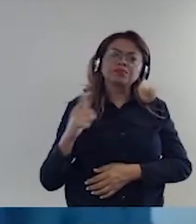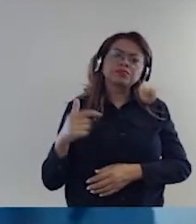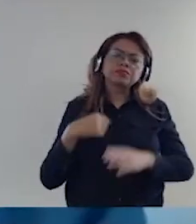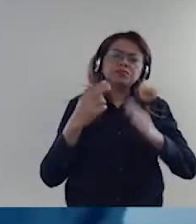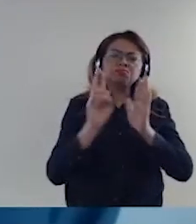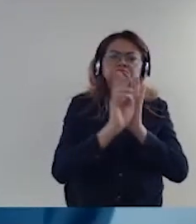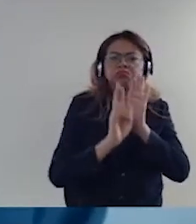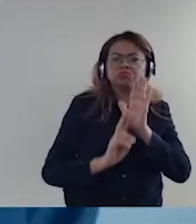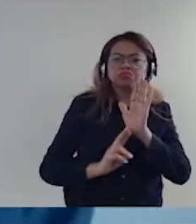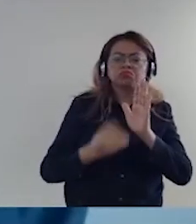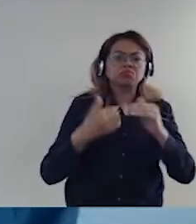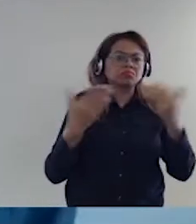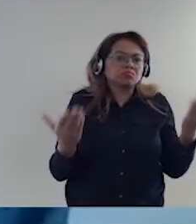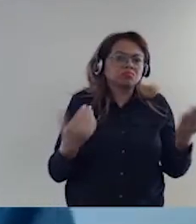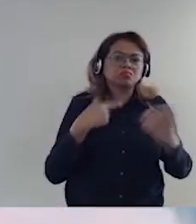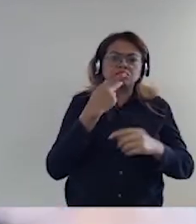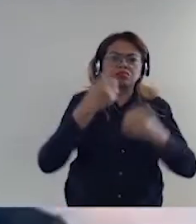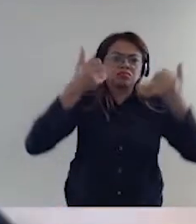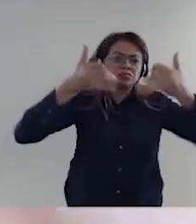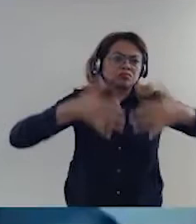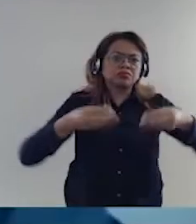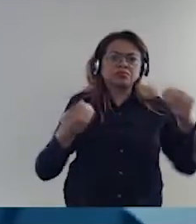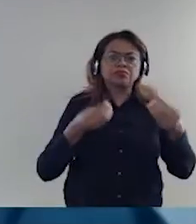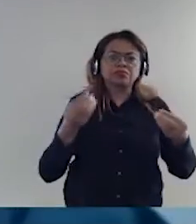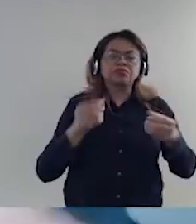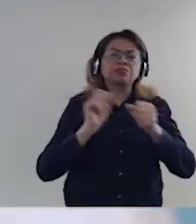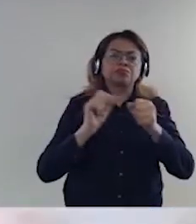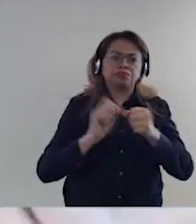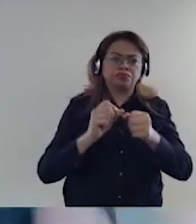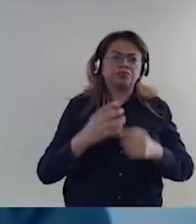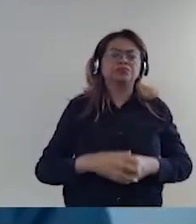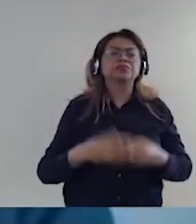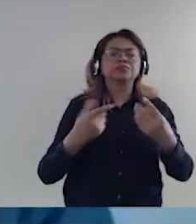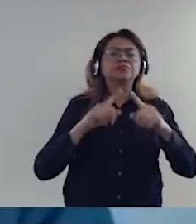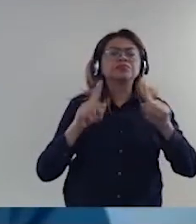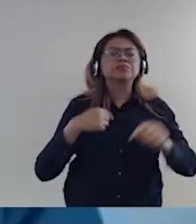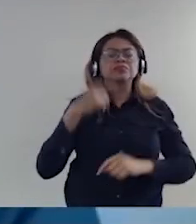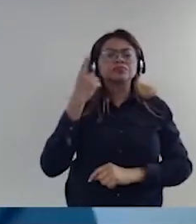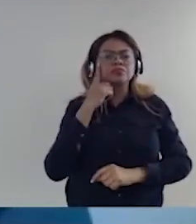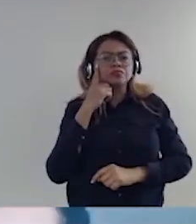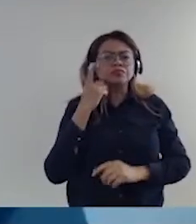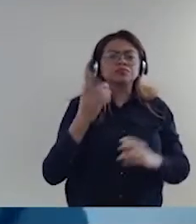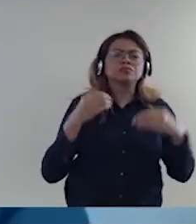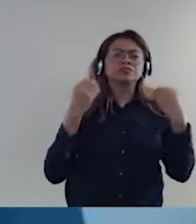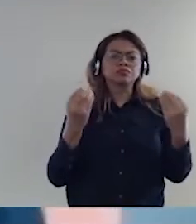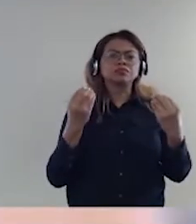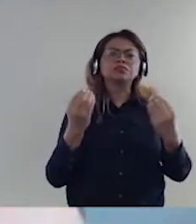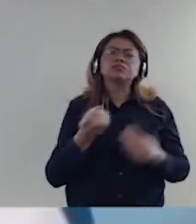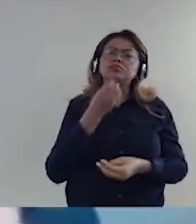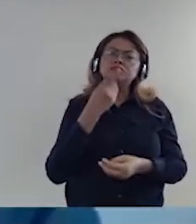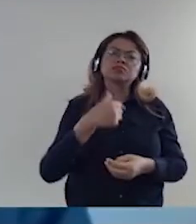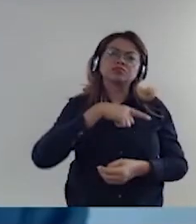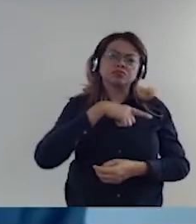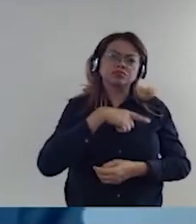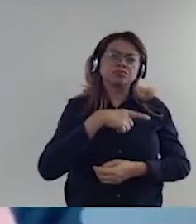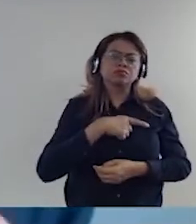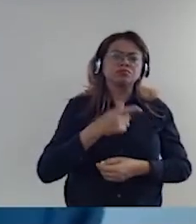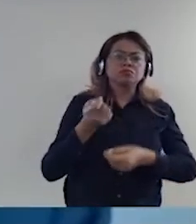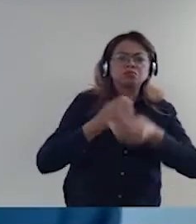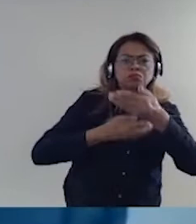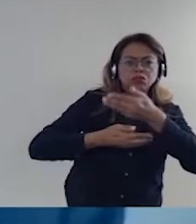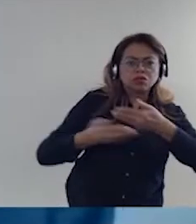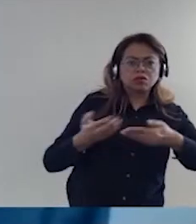requisitos legais para tanto. Ou seja, é benfazejo que haja